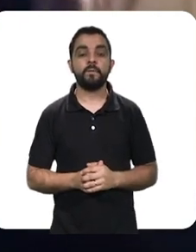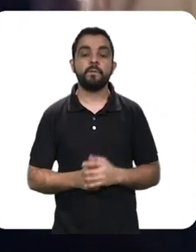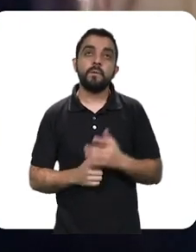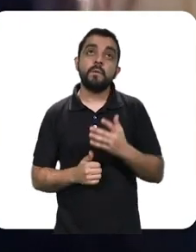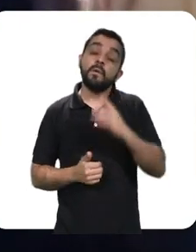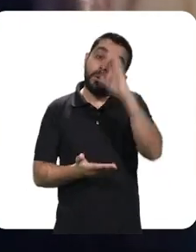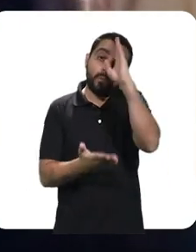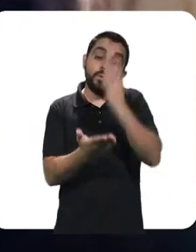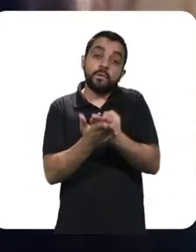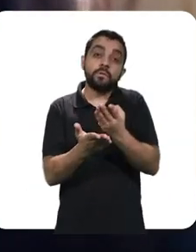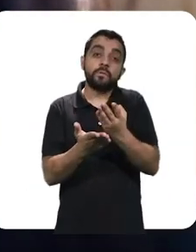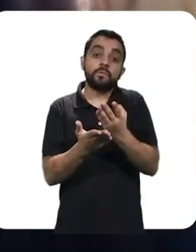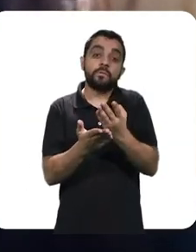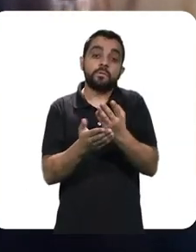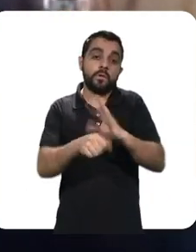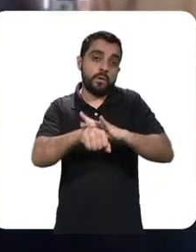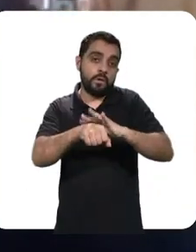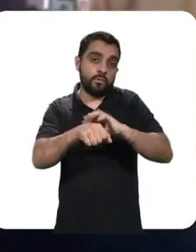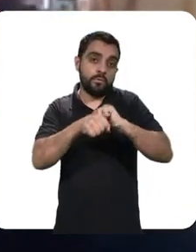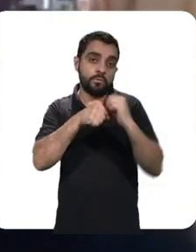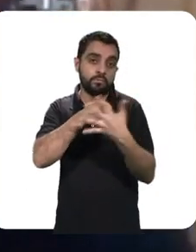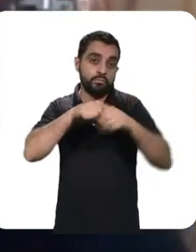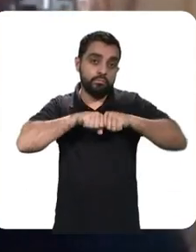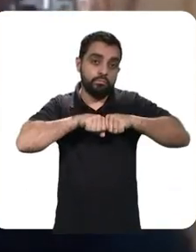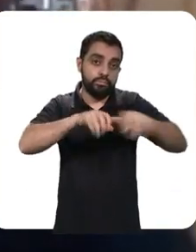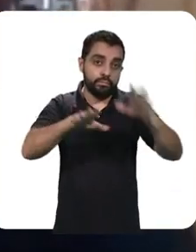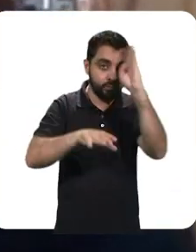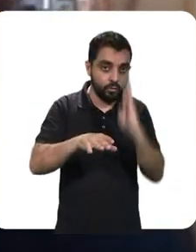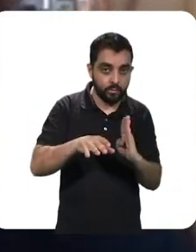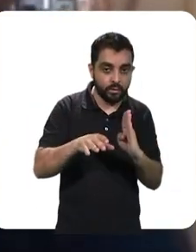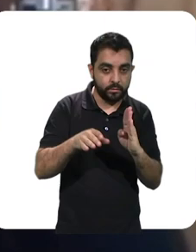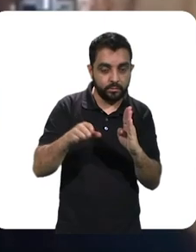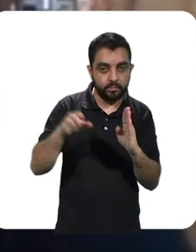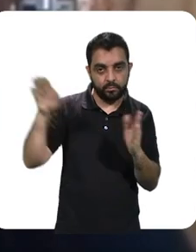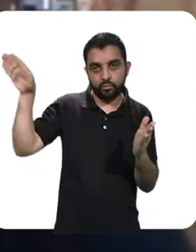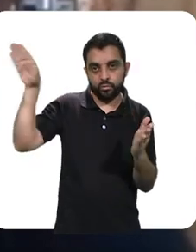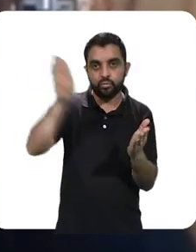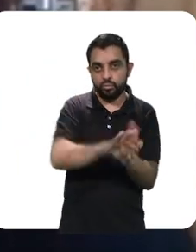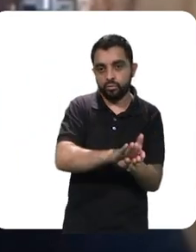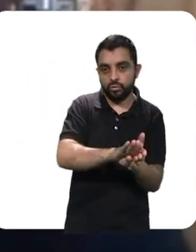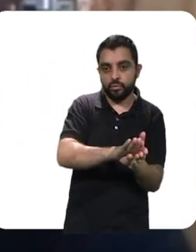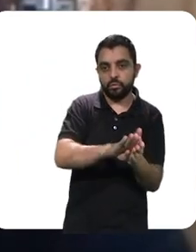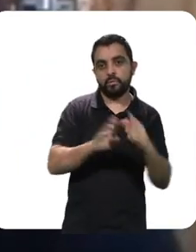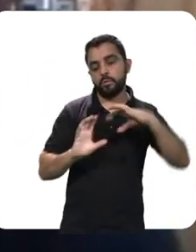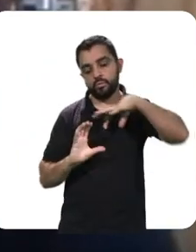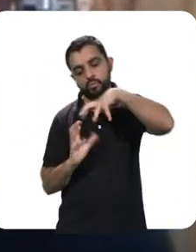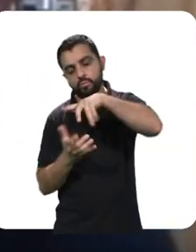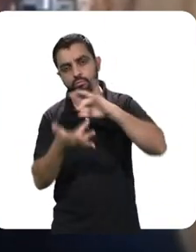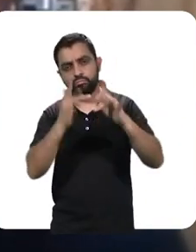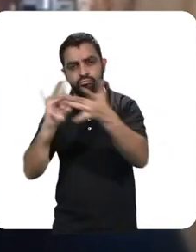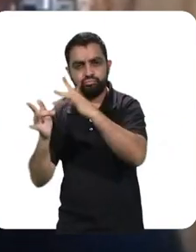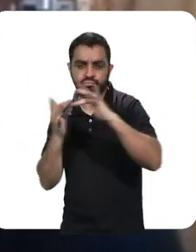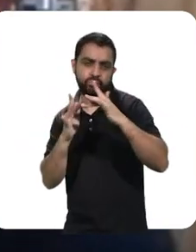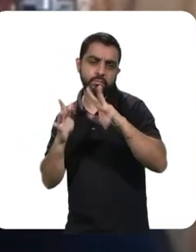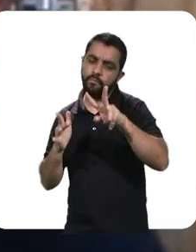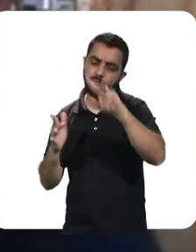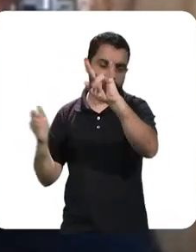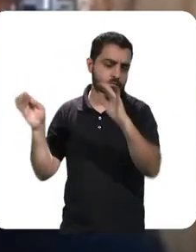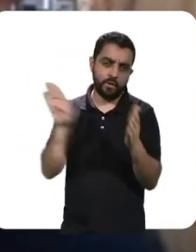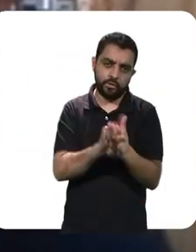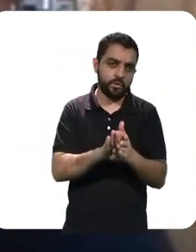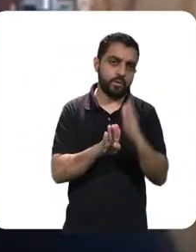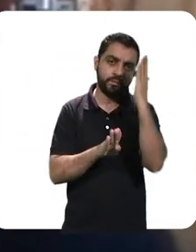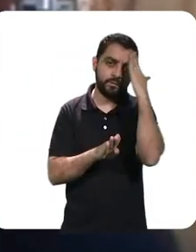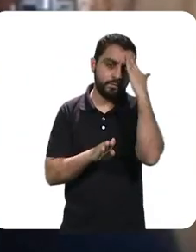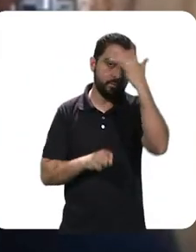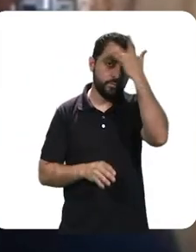Veja, eu penso que a epidemia chegou no Brasil na hora que ela tinha que chegar, considerando o mundo globalizado que a gente tem, que as